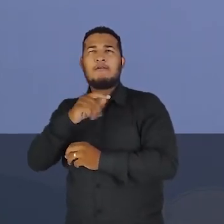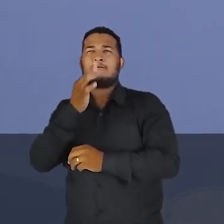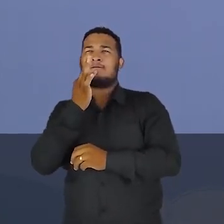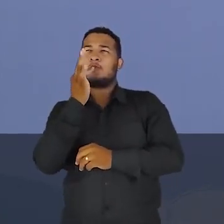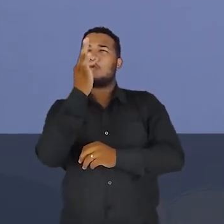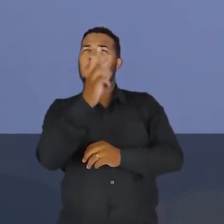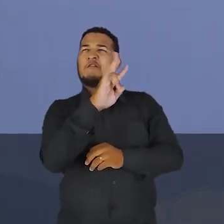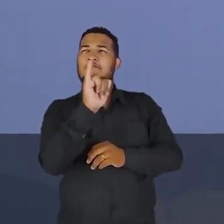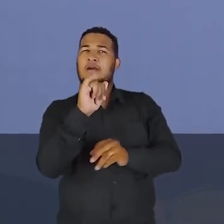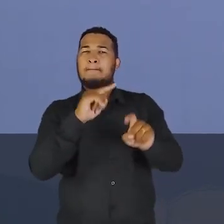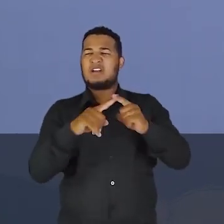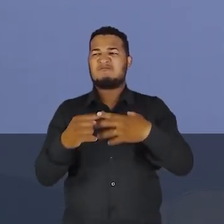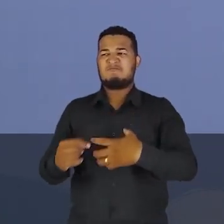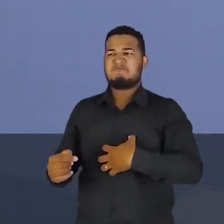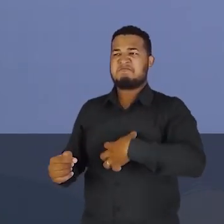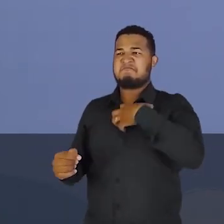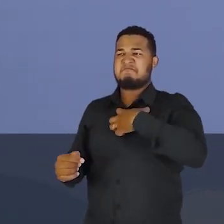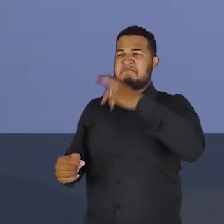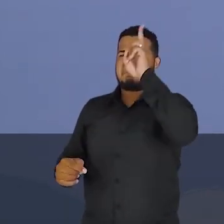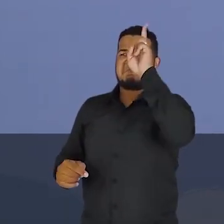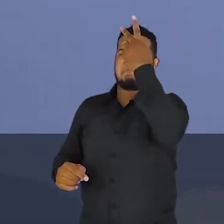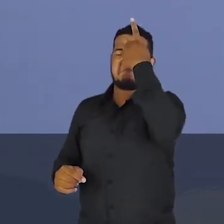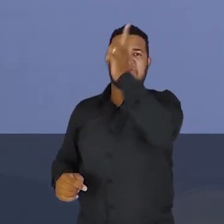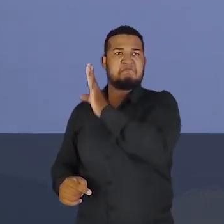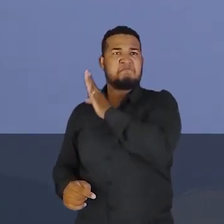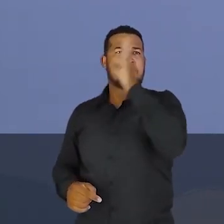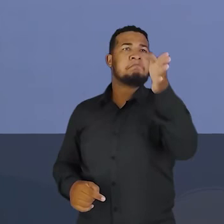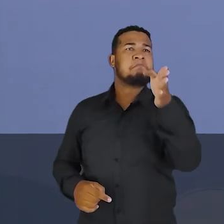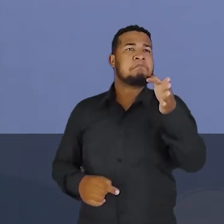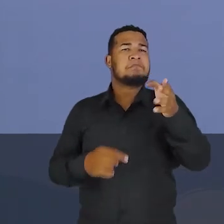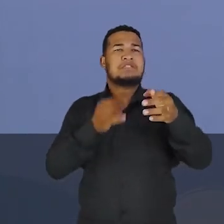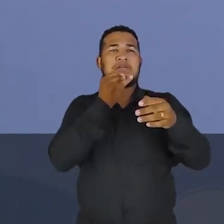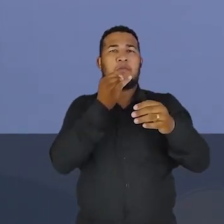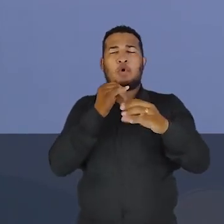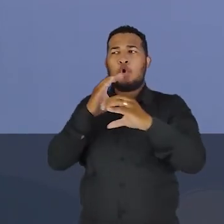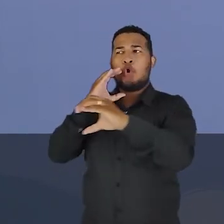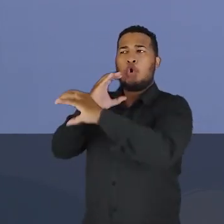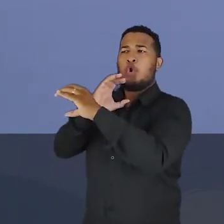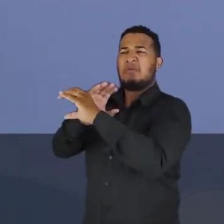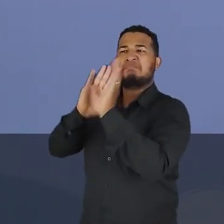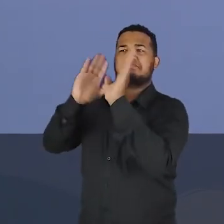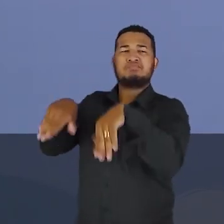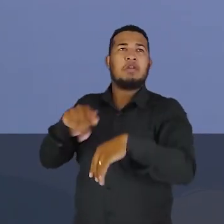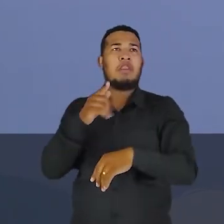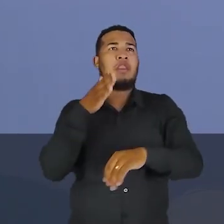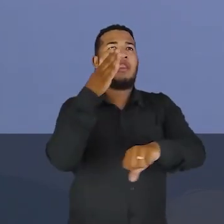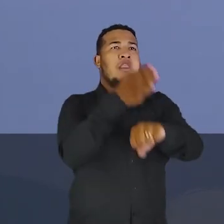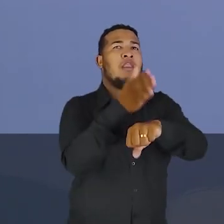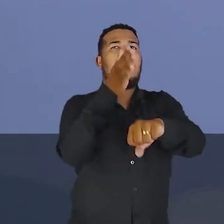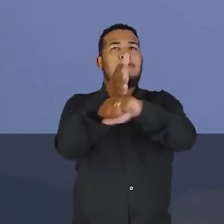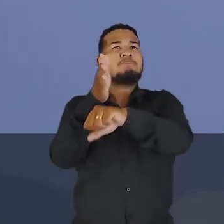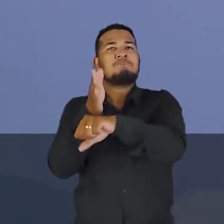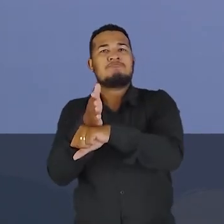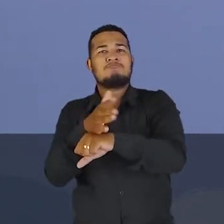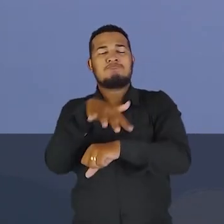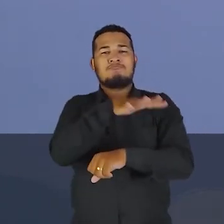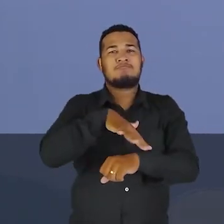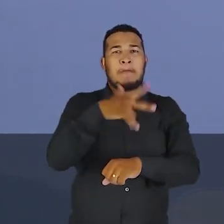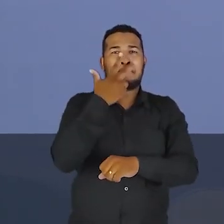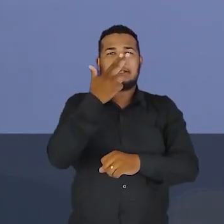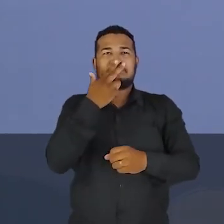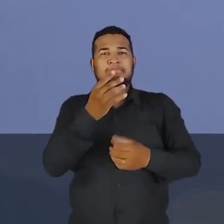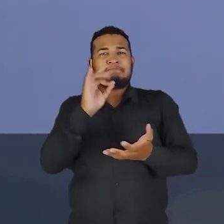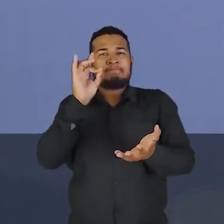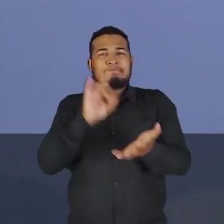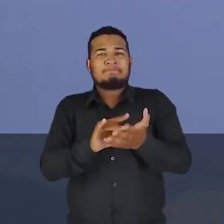mas por rebeldia ele saiu da família e foi procurar por falta de comunicação em outro lugar, em ambientes que não são